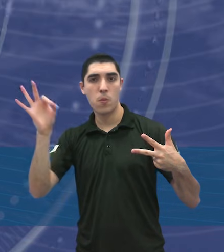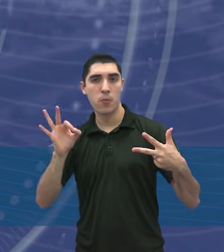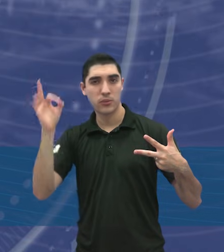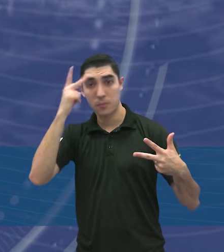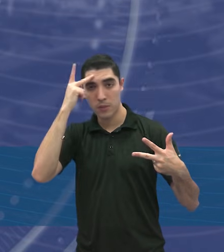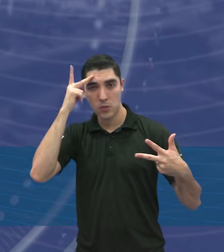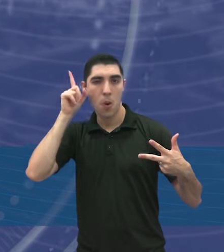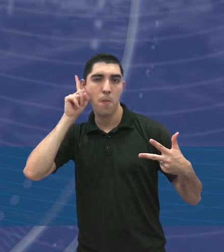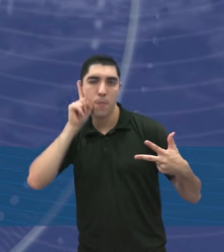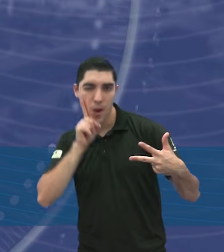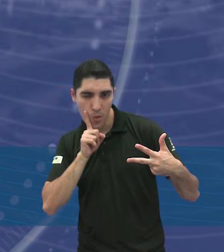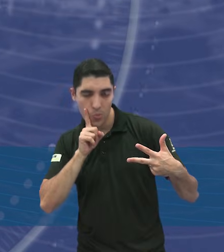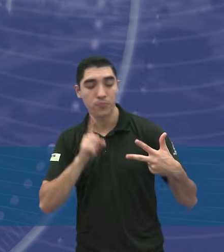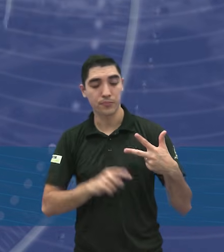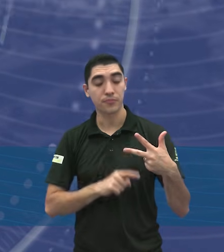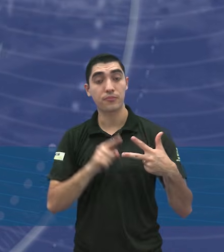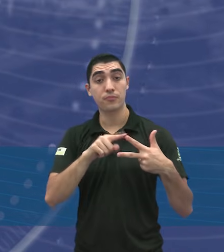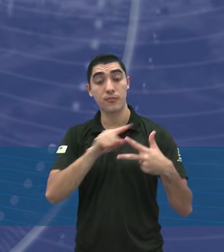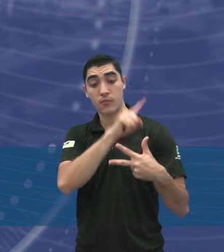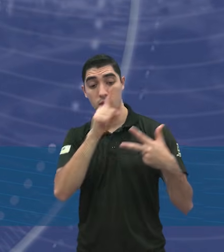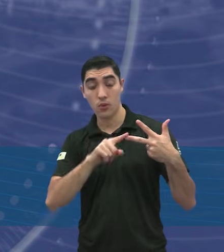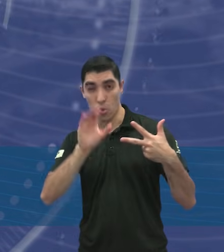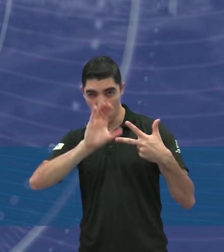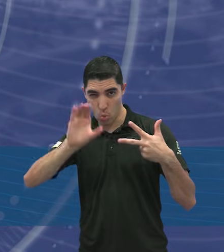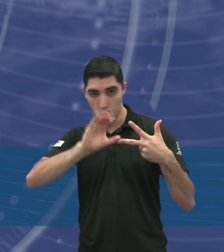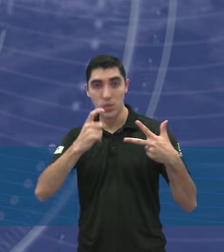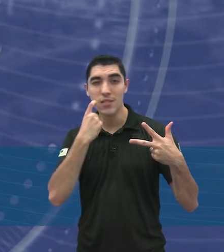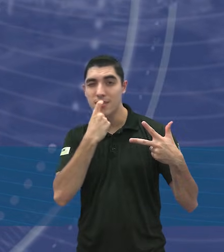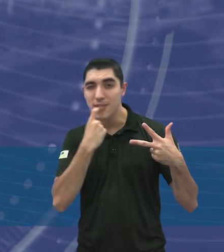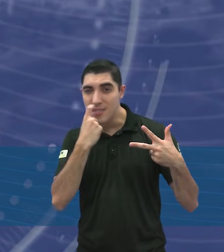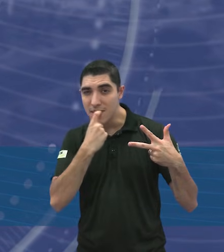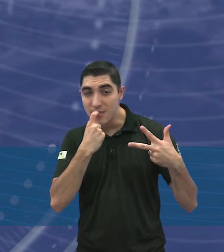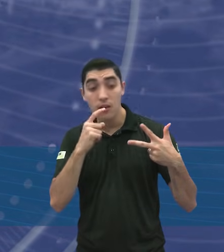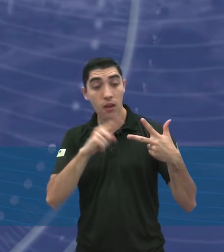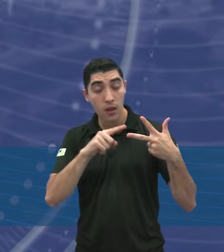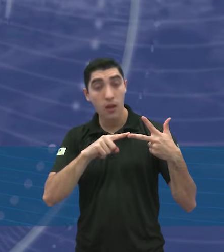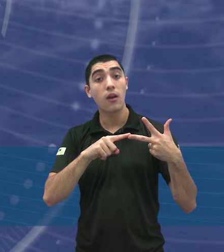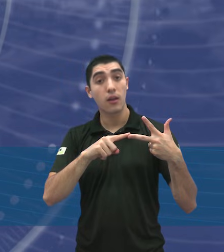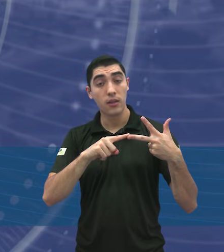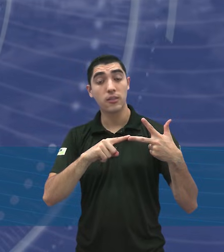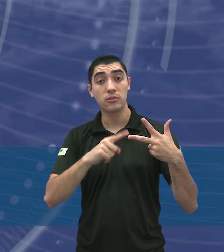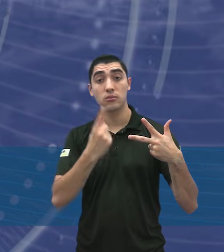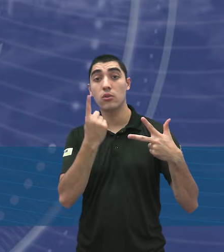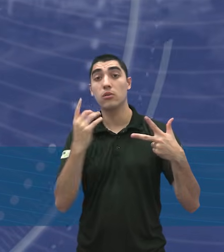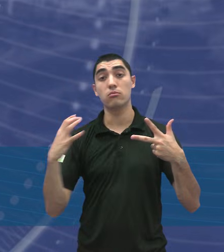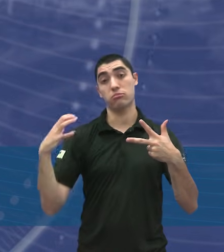18,4% de pardos. E odontologia, os números ficam em